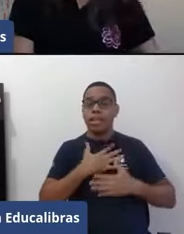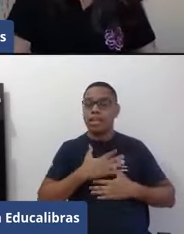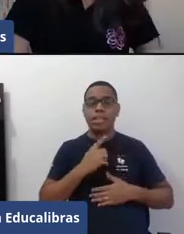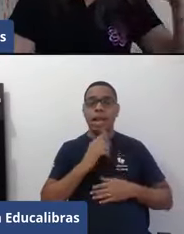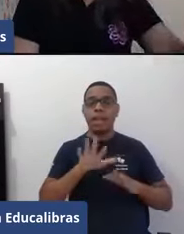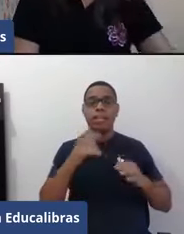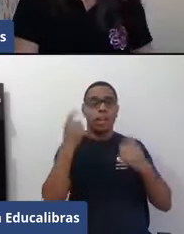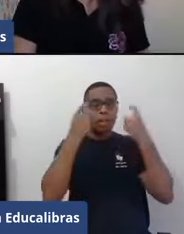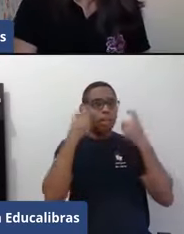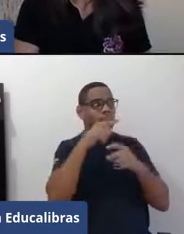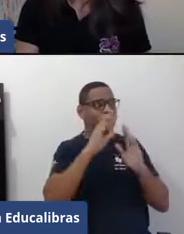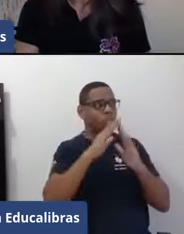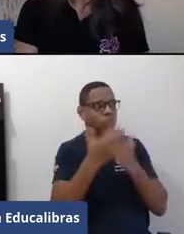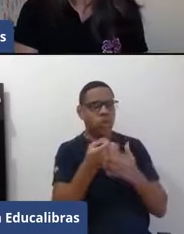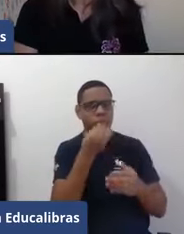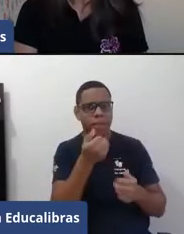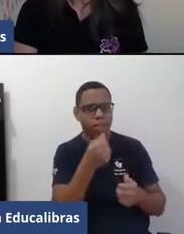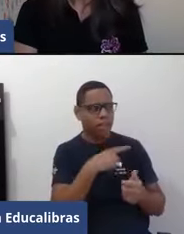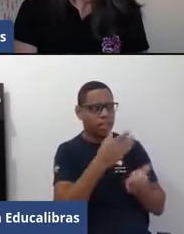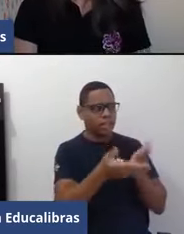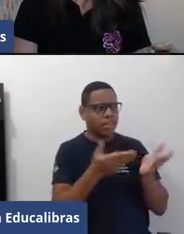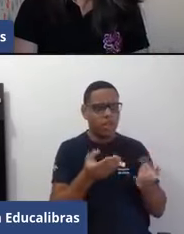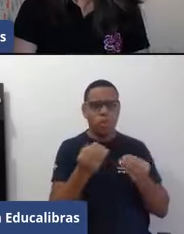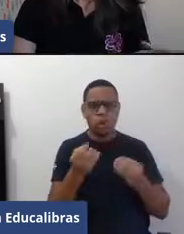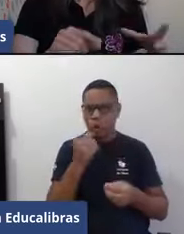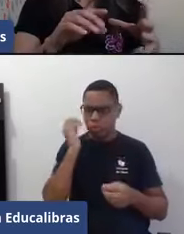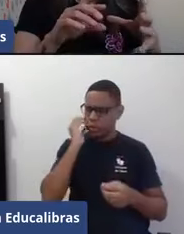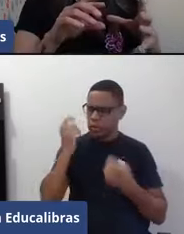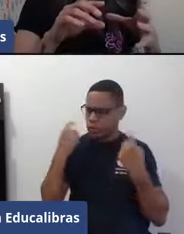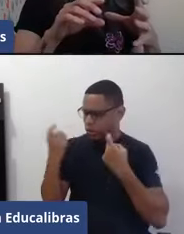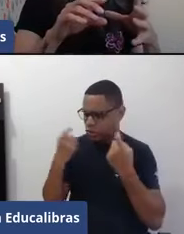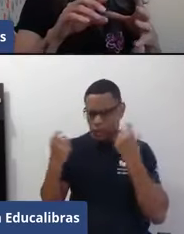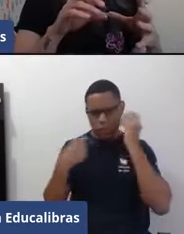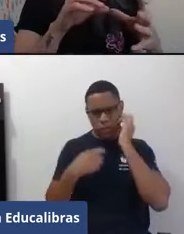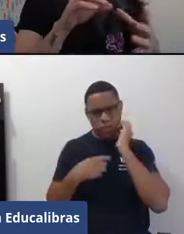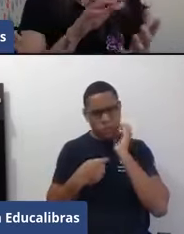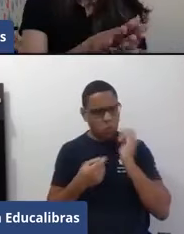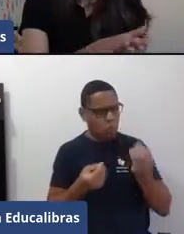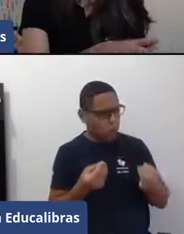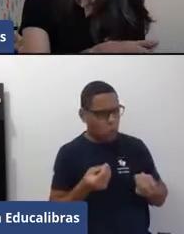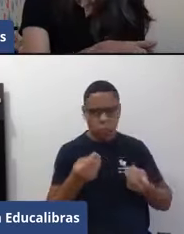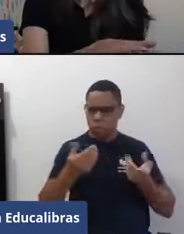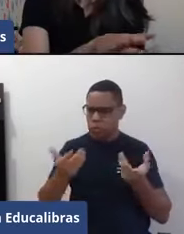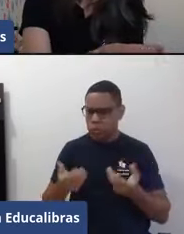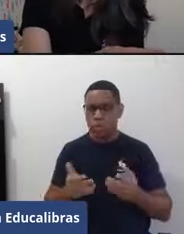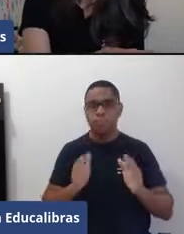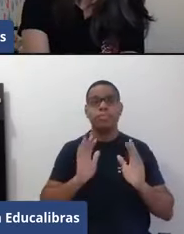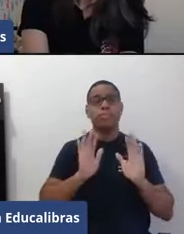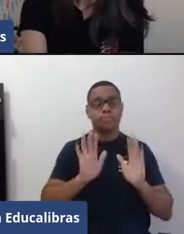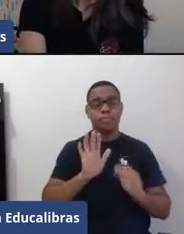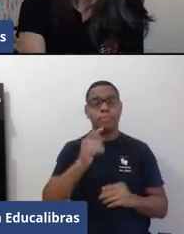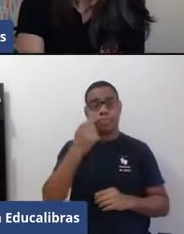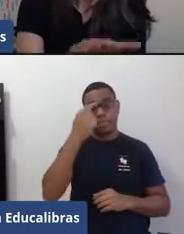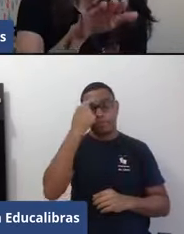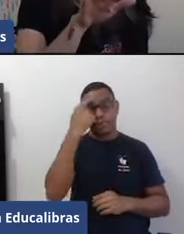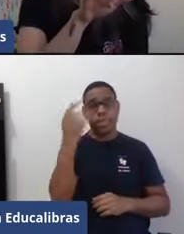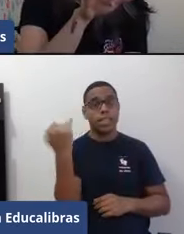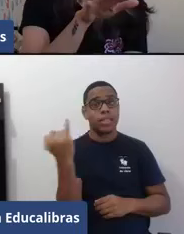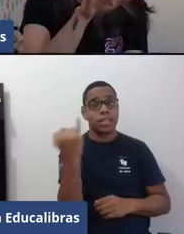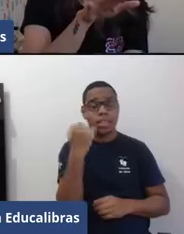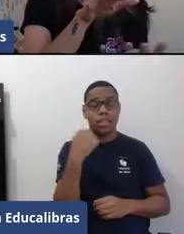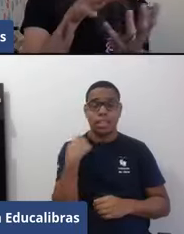com que essa filha está sendo tratada na escola, certo? Então, coloca isso é super importante a gente